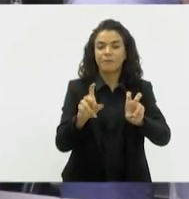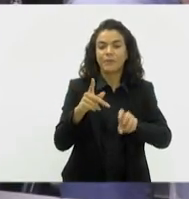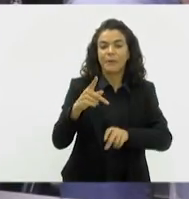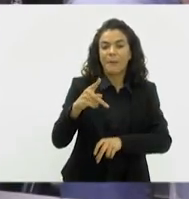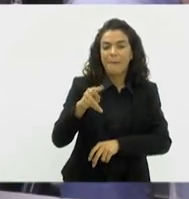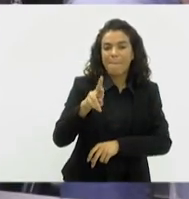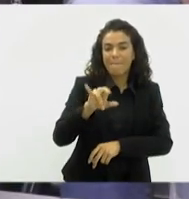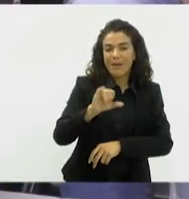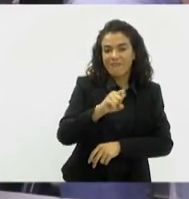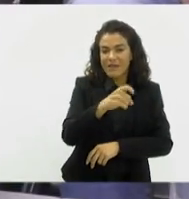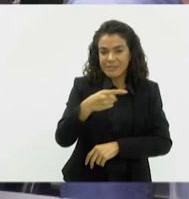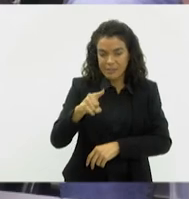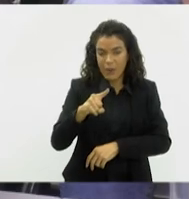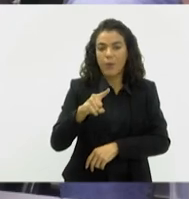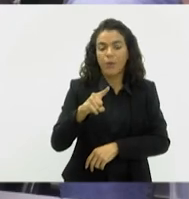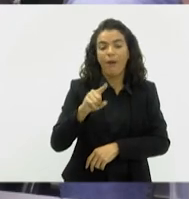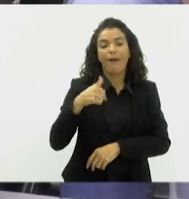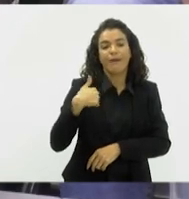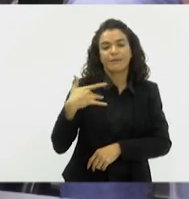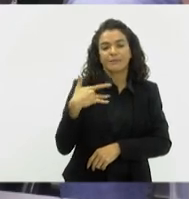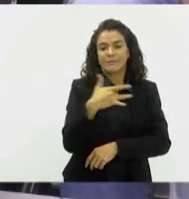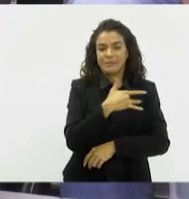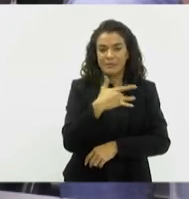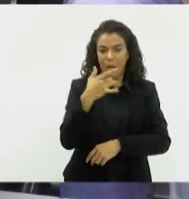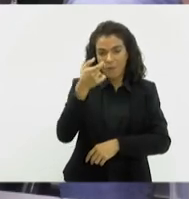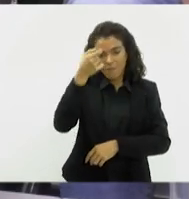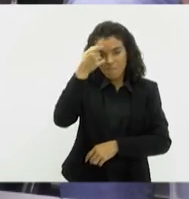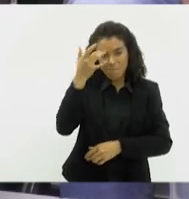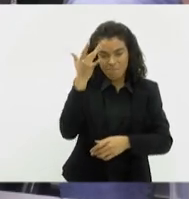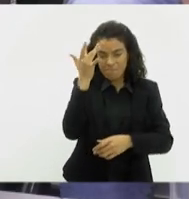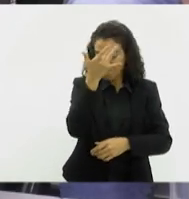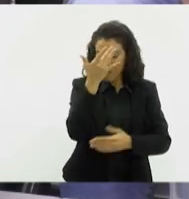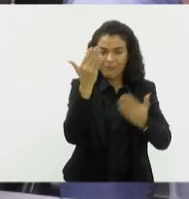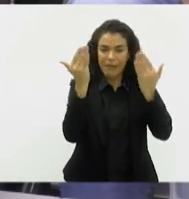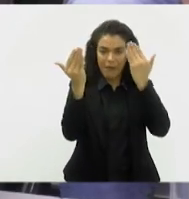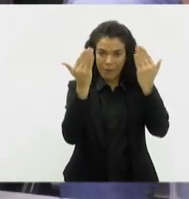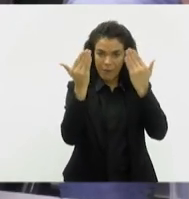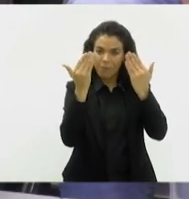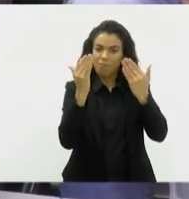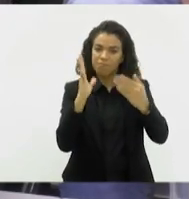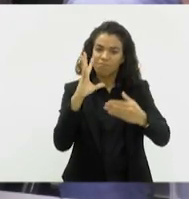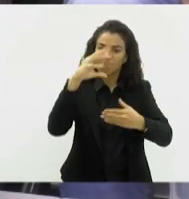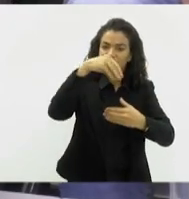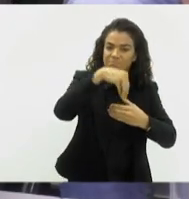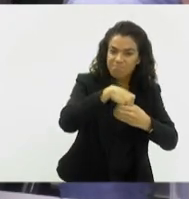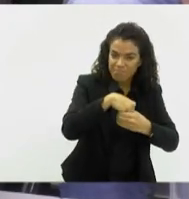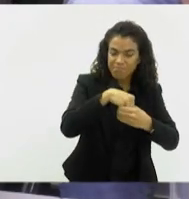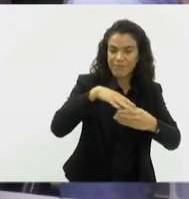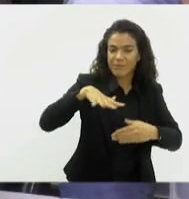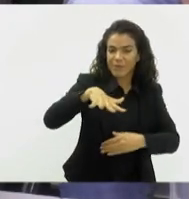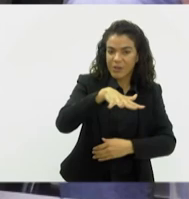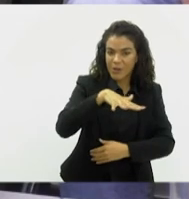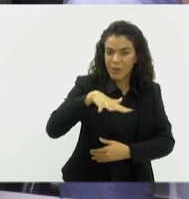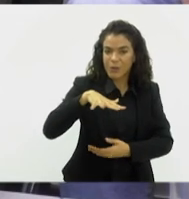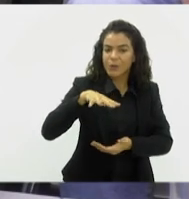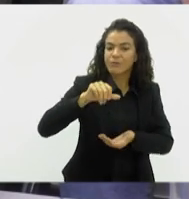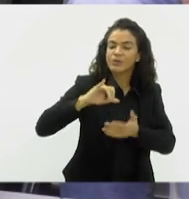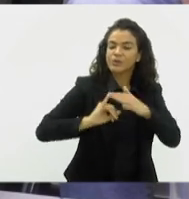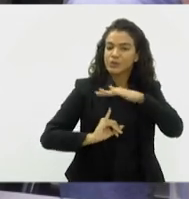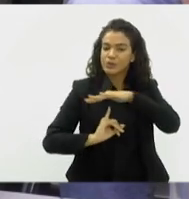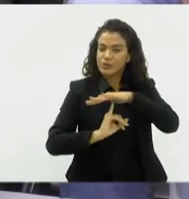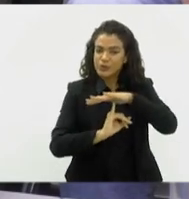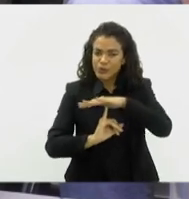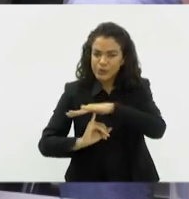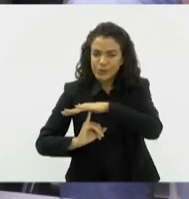minha experiência em saúde mental me leva a instituições desse campo, né, que são as instituições onde as pessoas